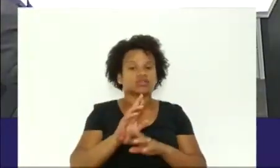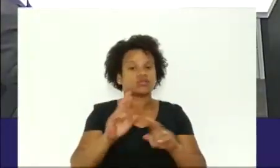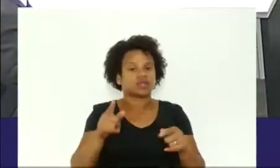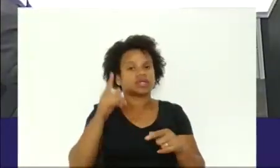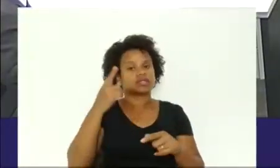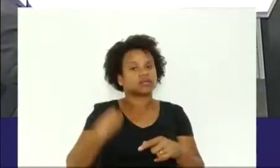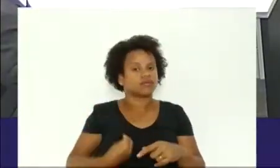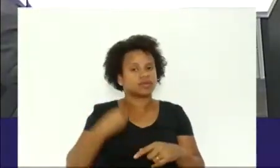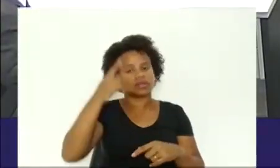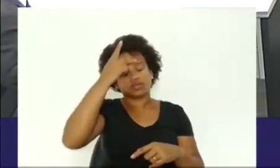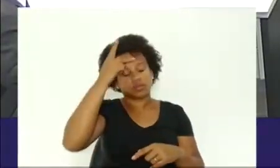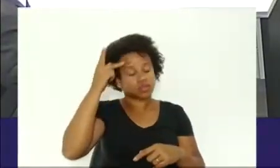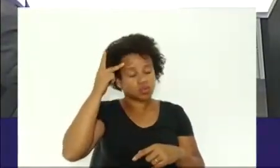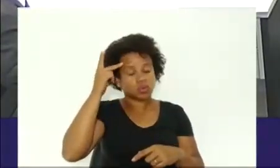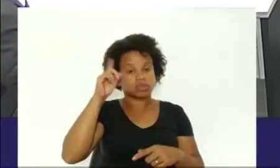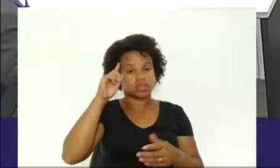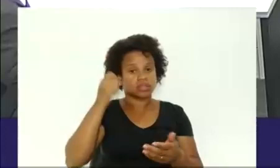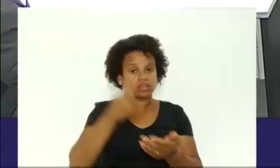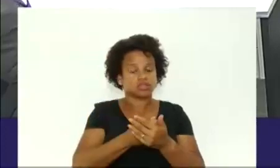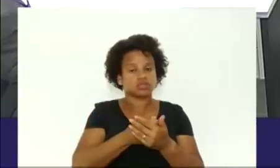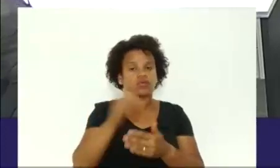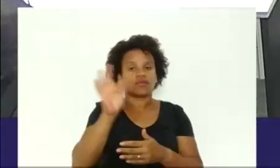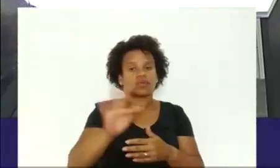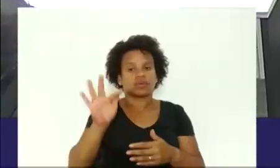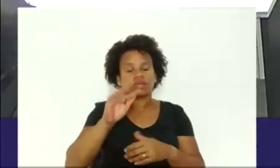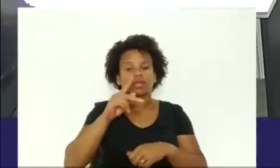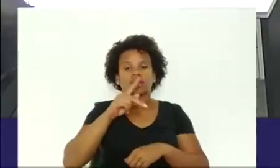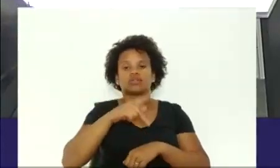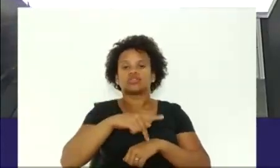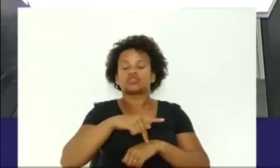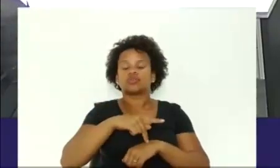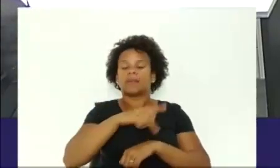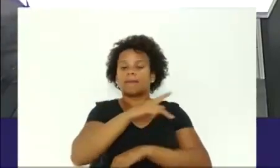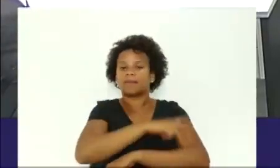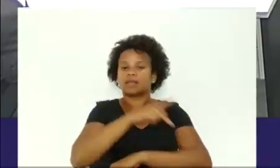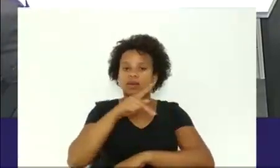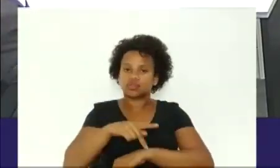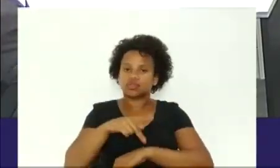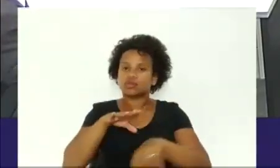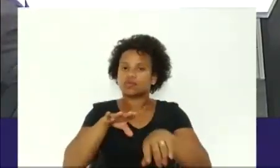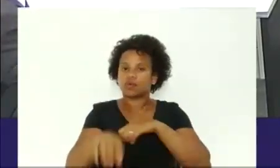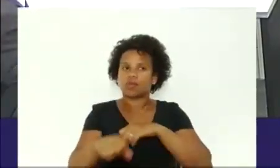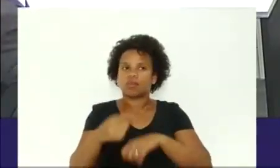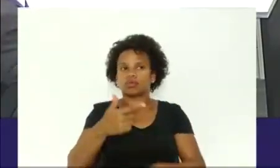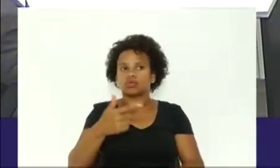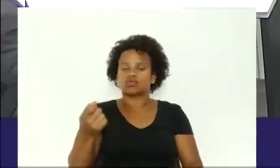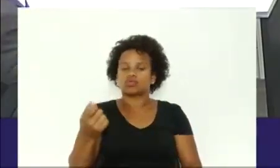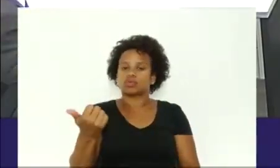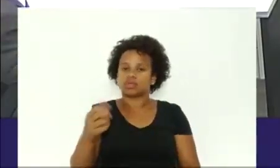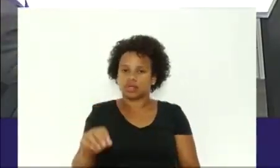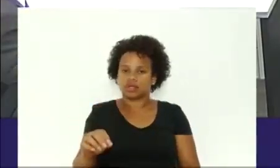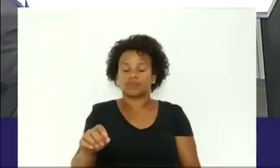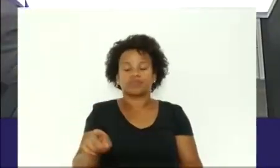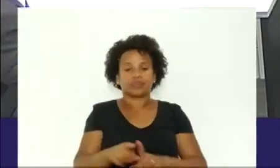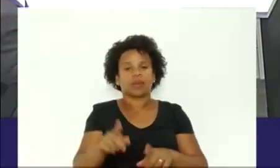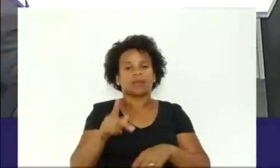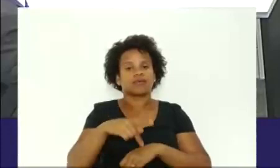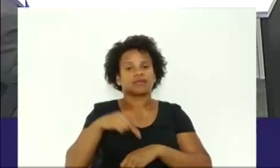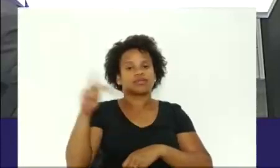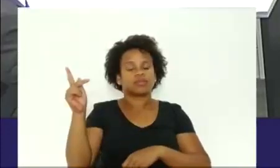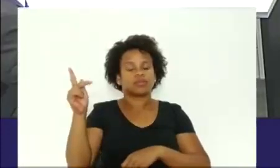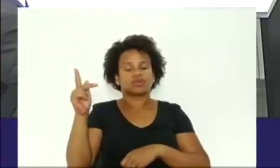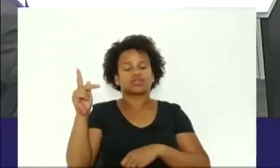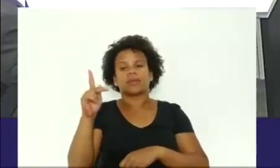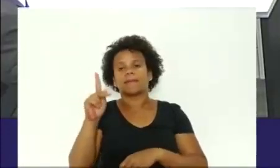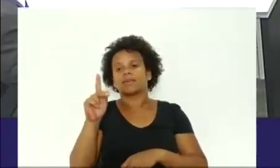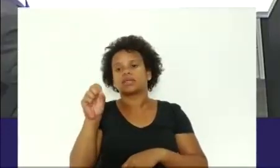pessoas, resolveu fazer faculdade de pedagogia, se formando em 2010. Fez também uma pós-graduação em